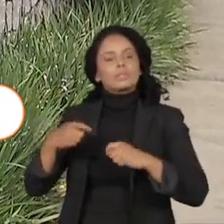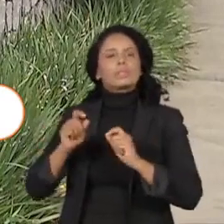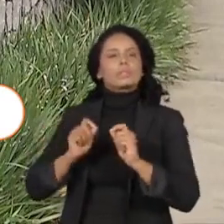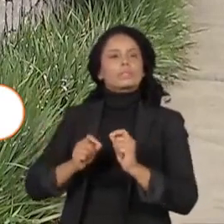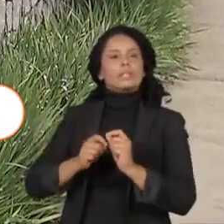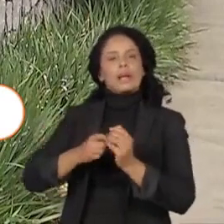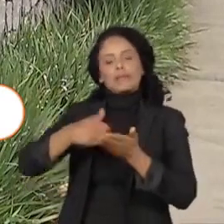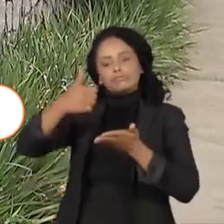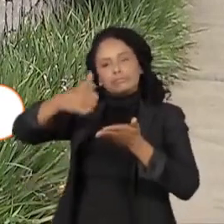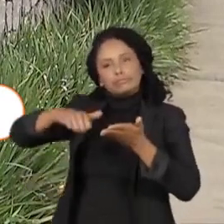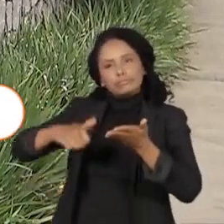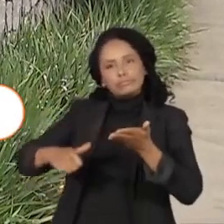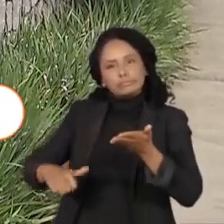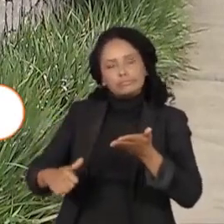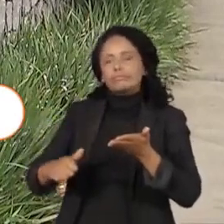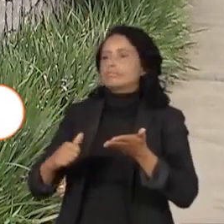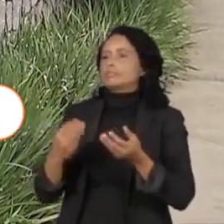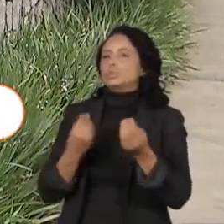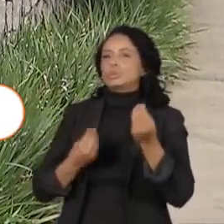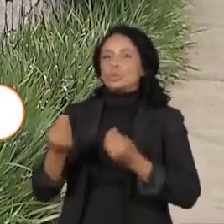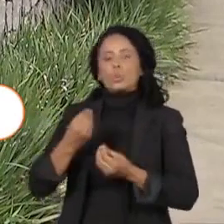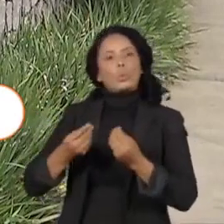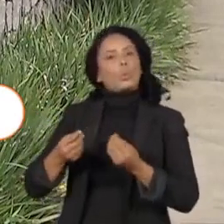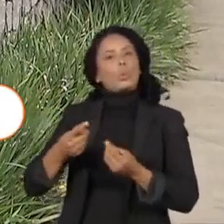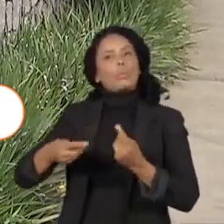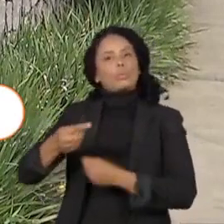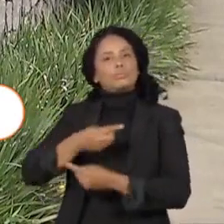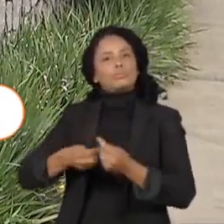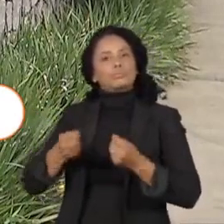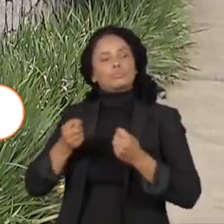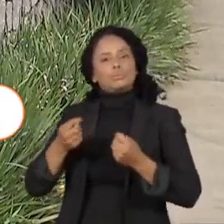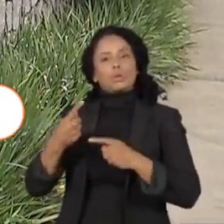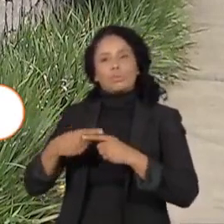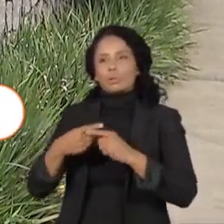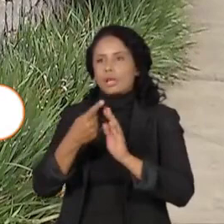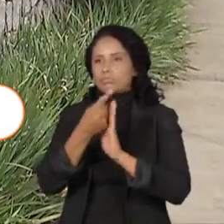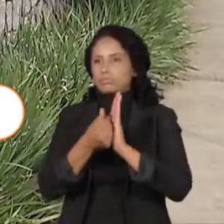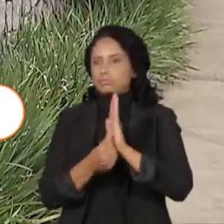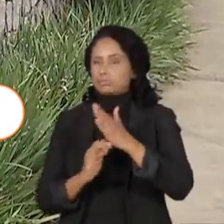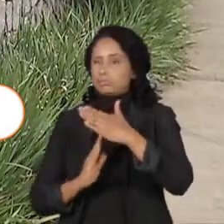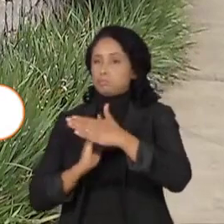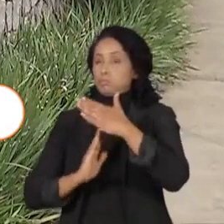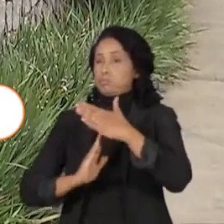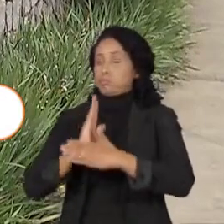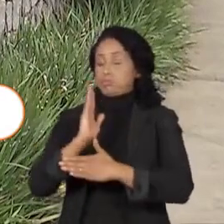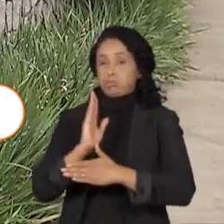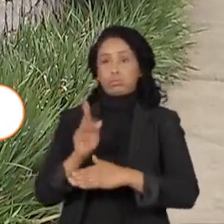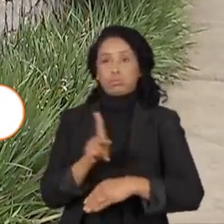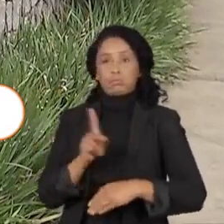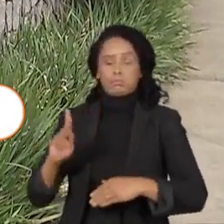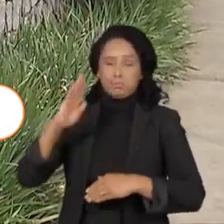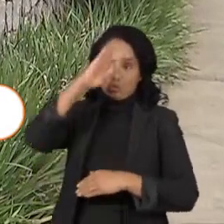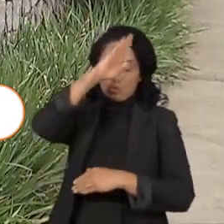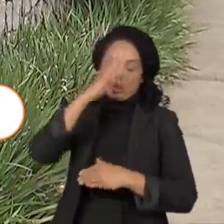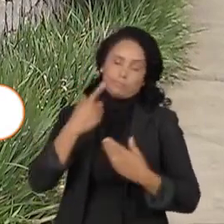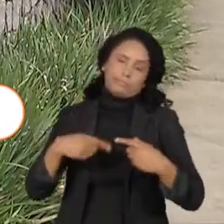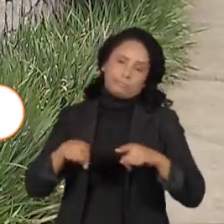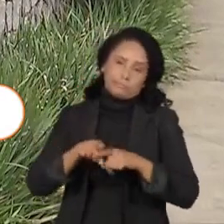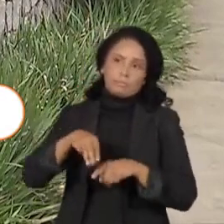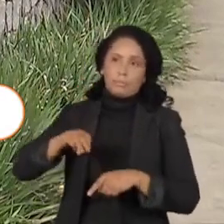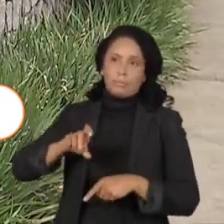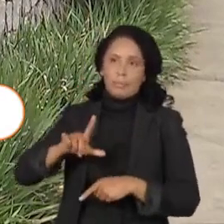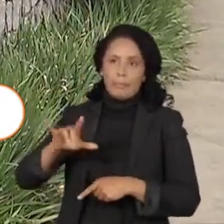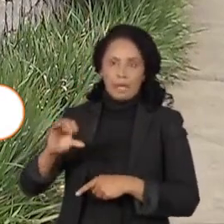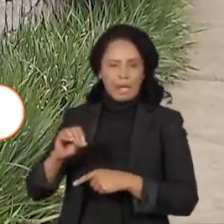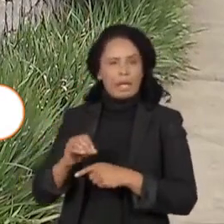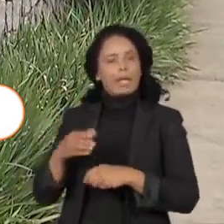já que o atual governo extrapolou sistematicamente o teto de gastos. Mello é um dos três economistas que fizeram